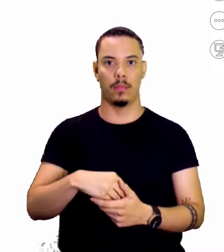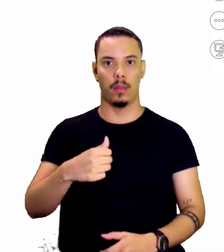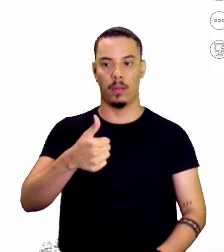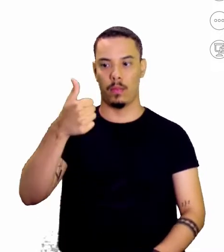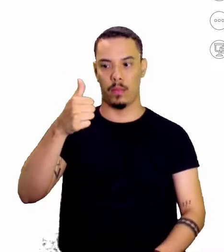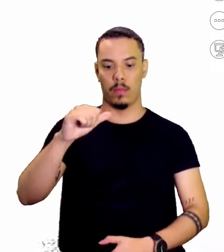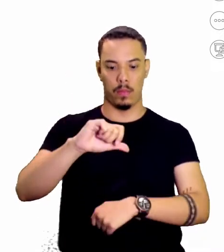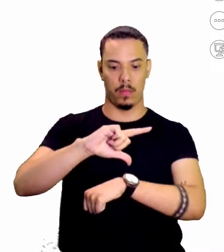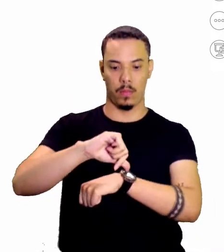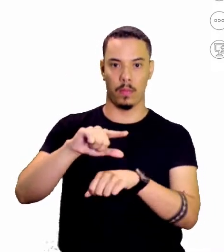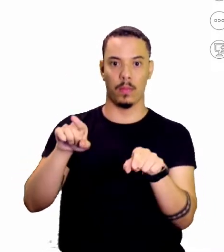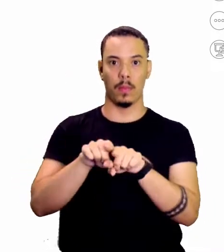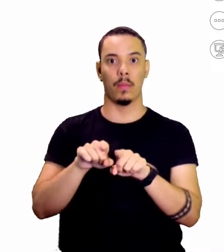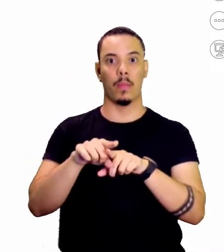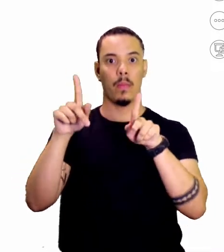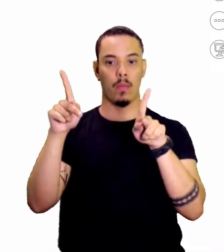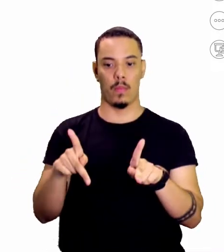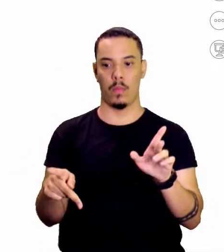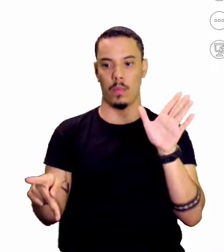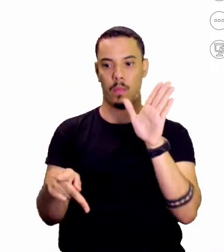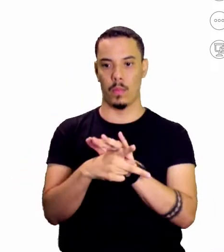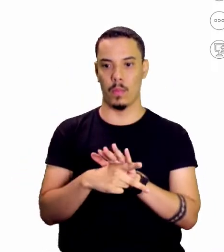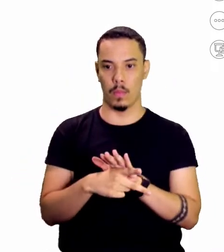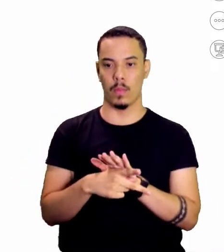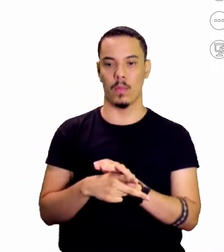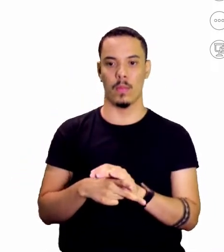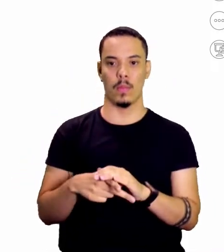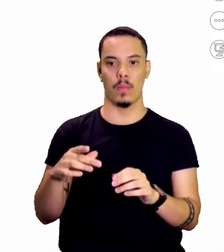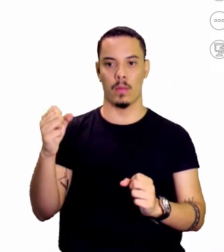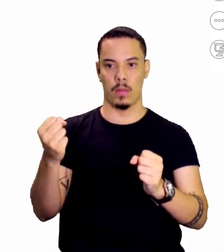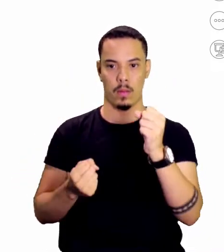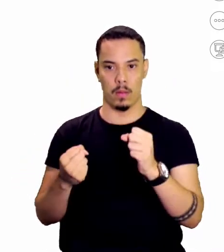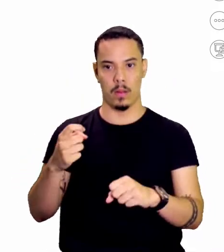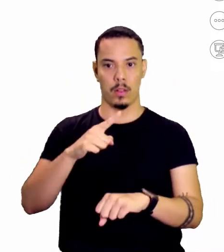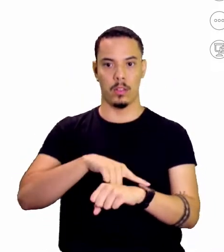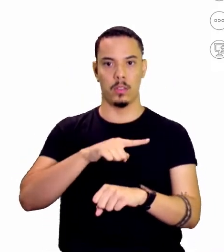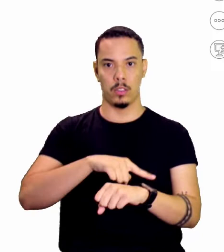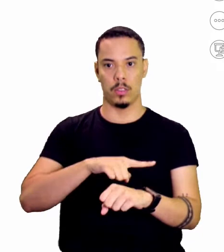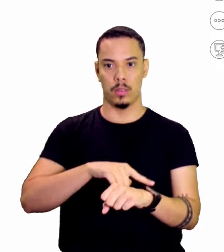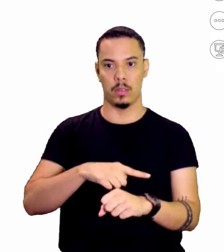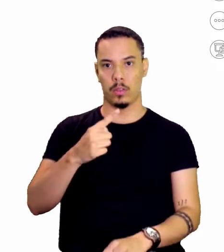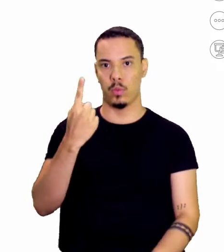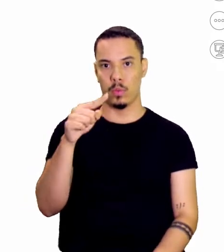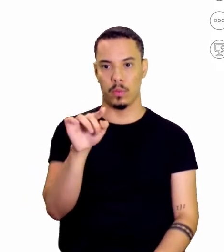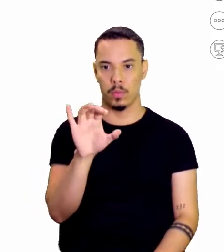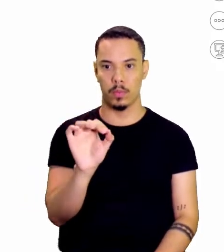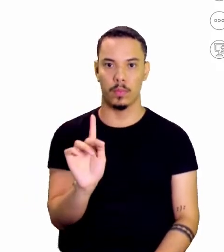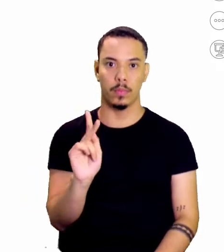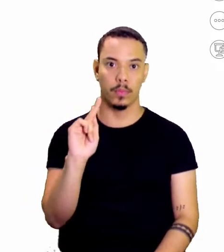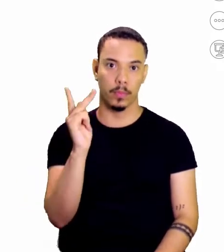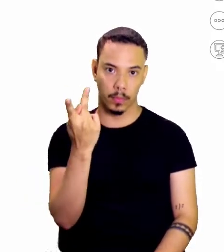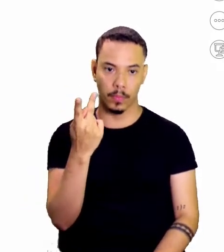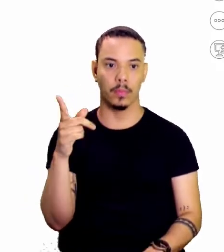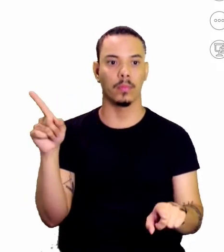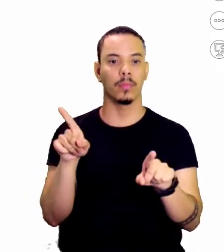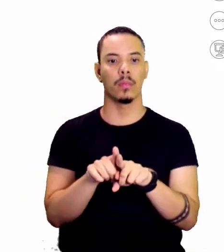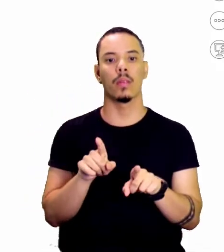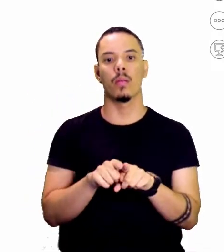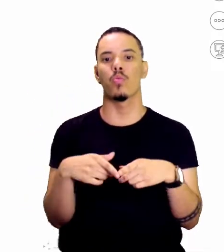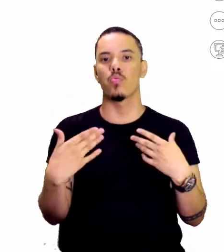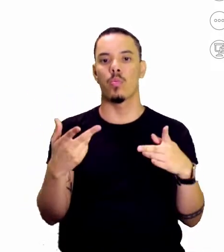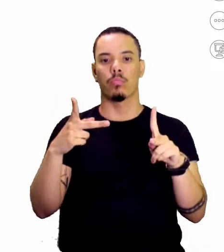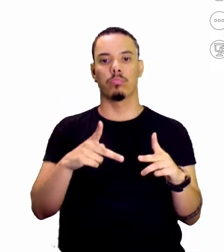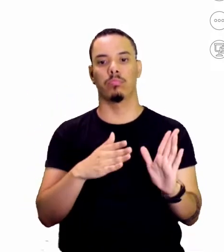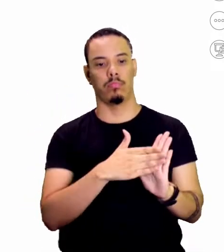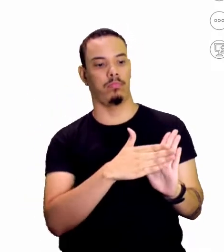hora qual a posição do carro no instante em que posição durante e Durante quanto